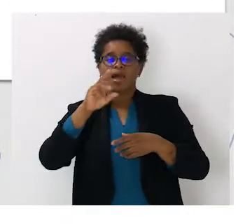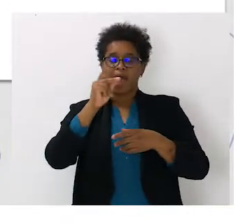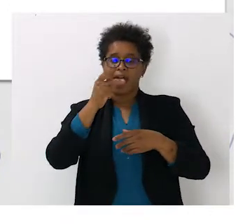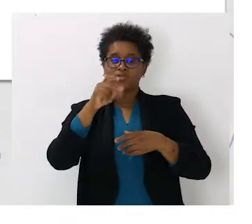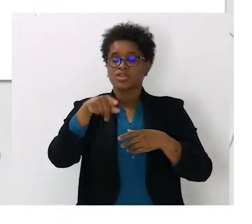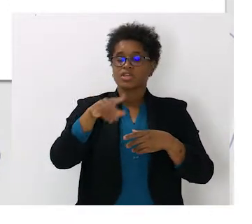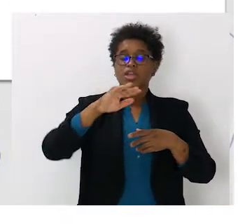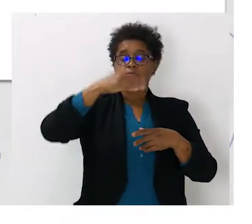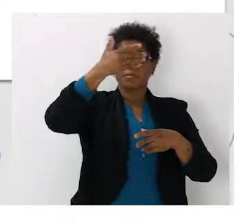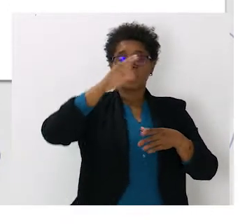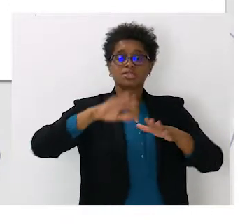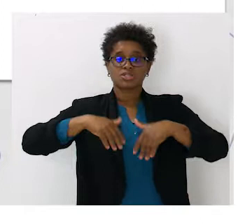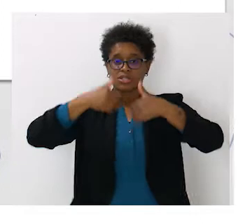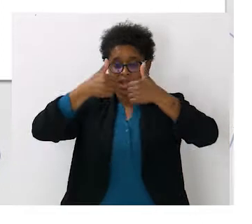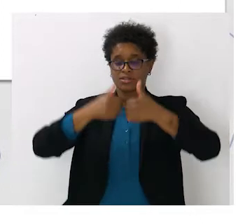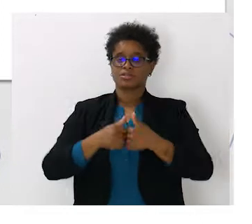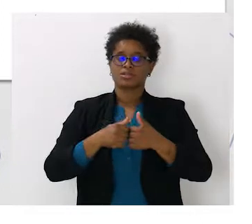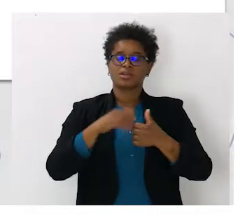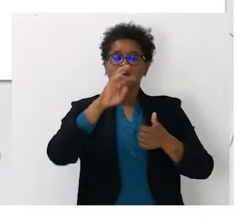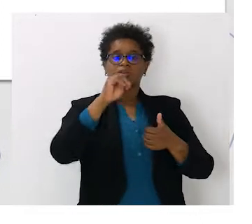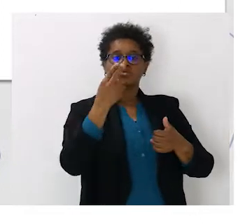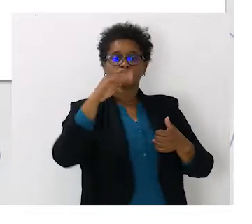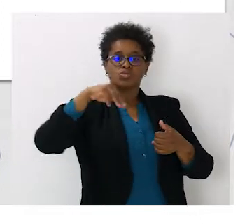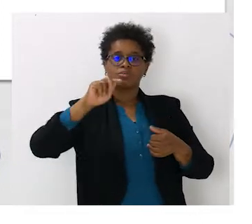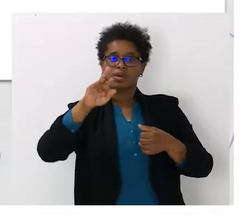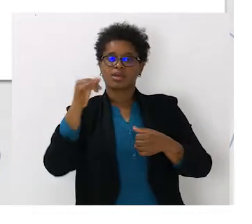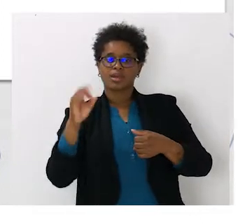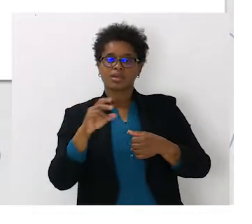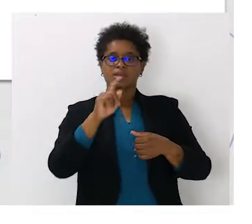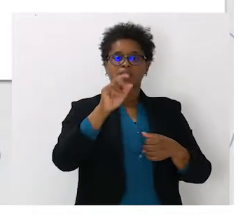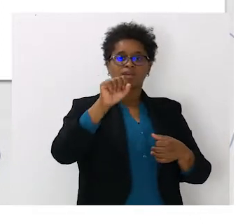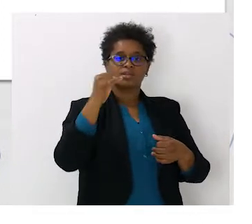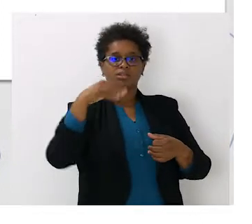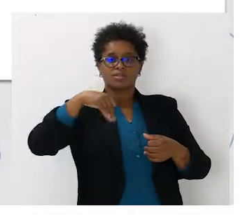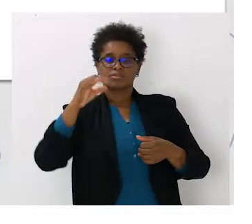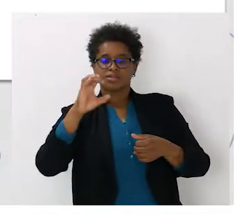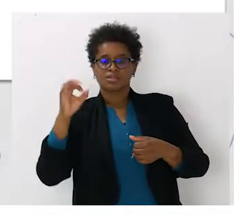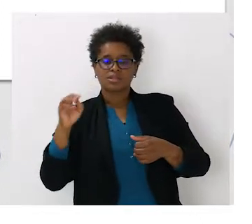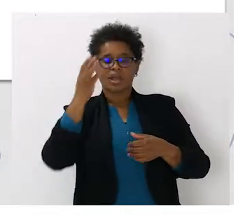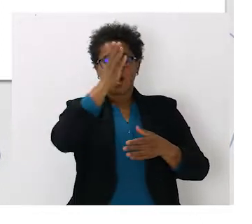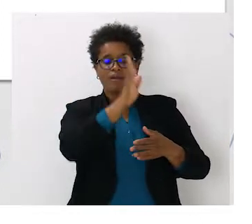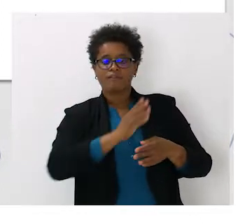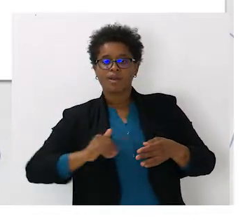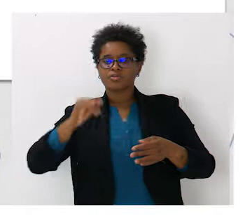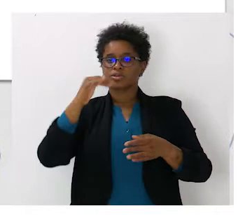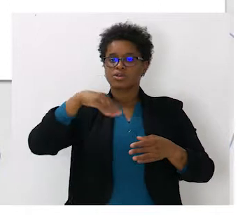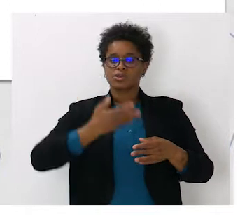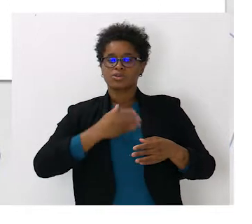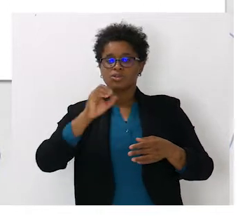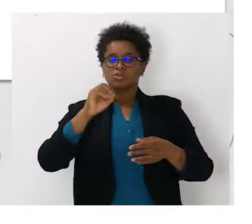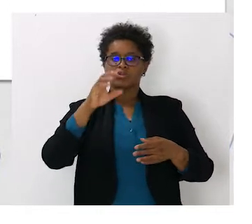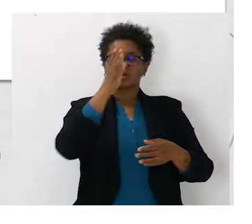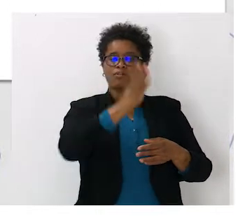anos as primeiras civilizações: a Suméria, a egípcia, a do Vale do Indo e a